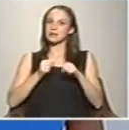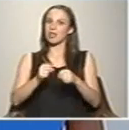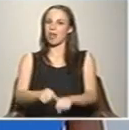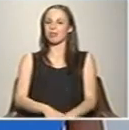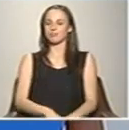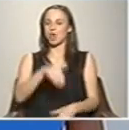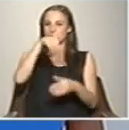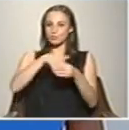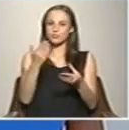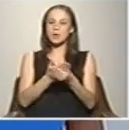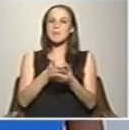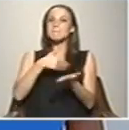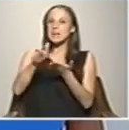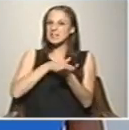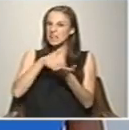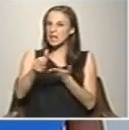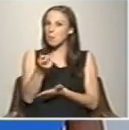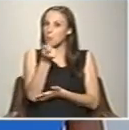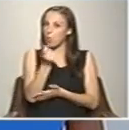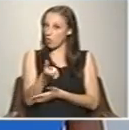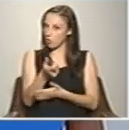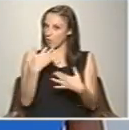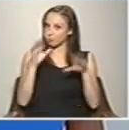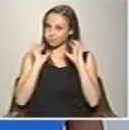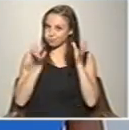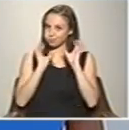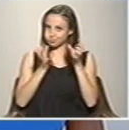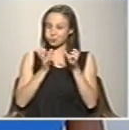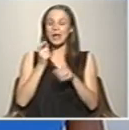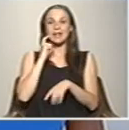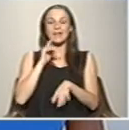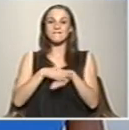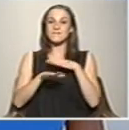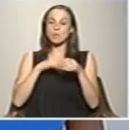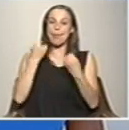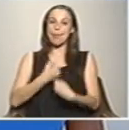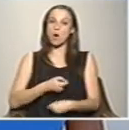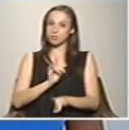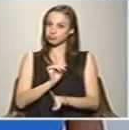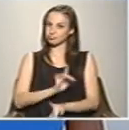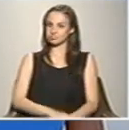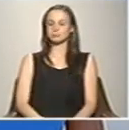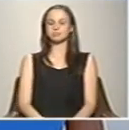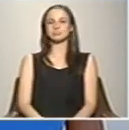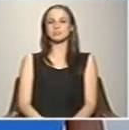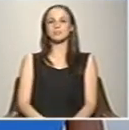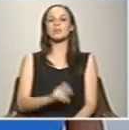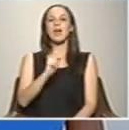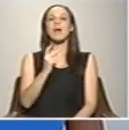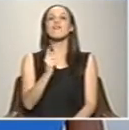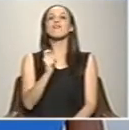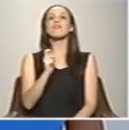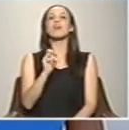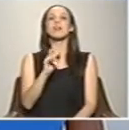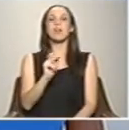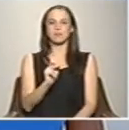A manteiga muito pouca, porque realmente é muito calórica e, para quem estiver a fazer uma dieta de emagrecimento, não é conveniente. A aveia. A aveia,